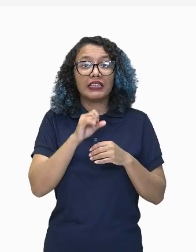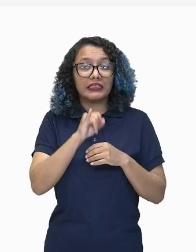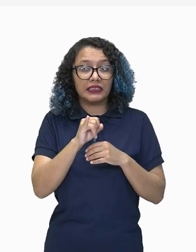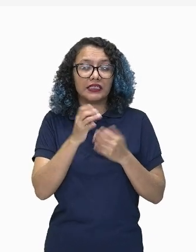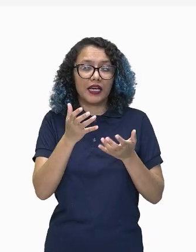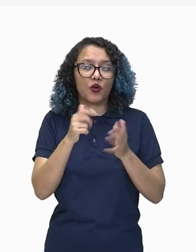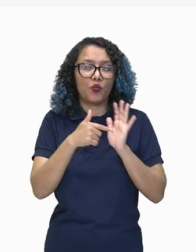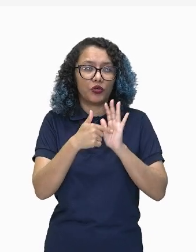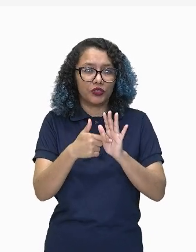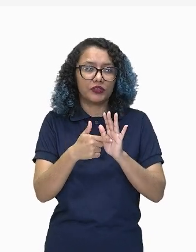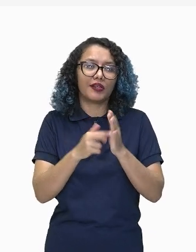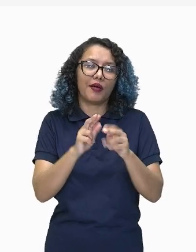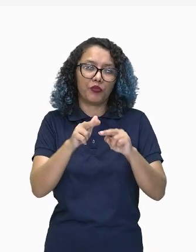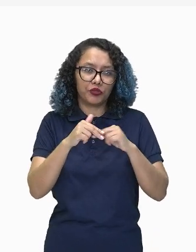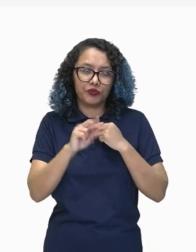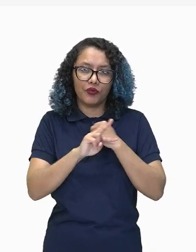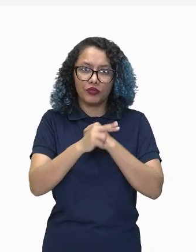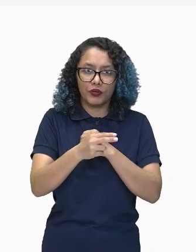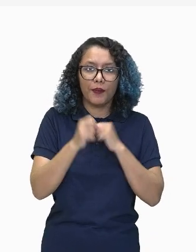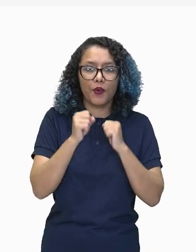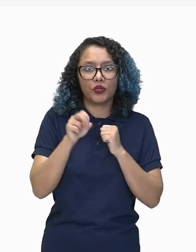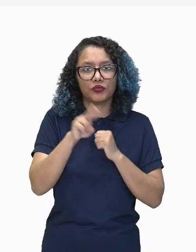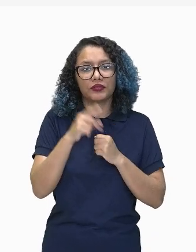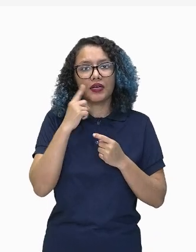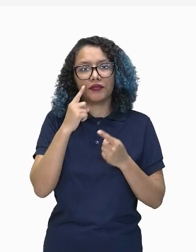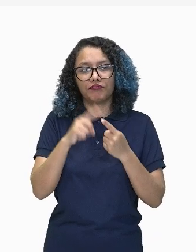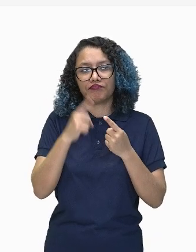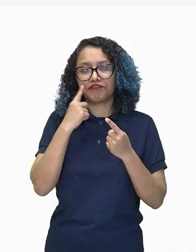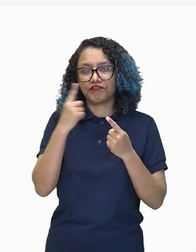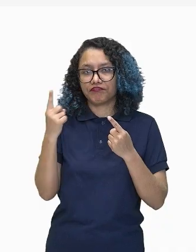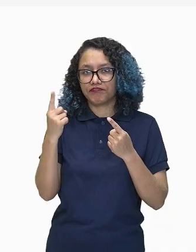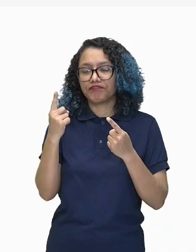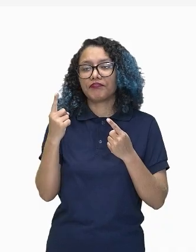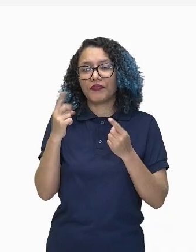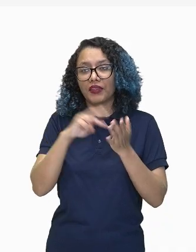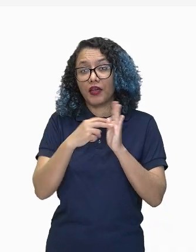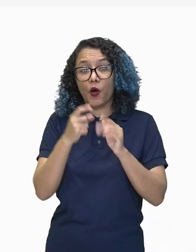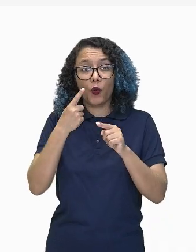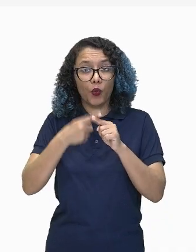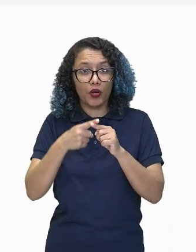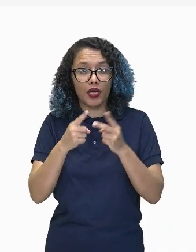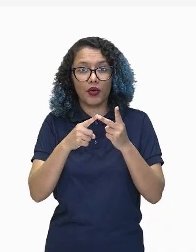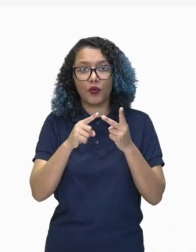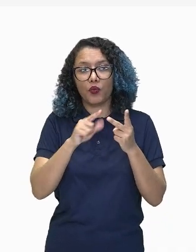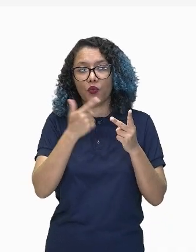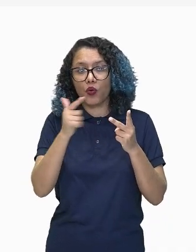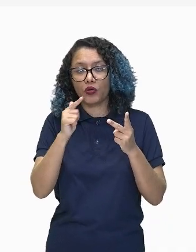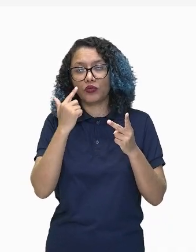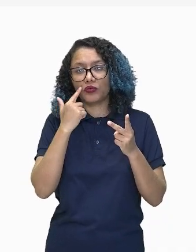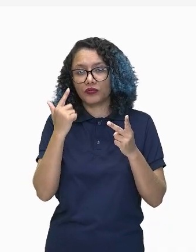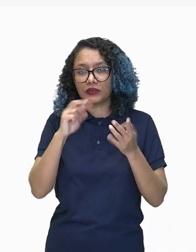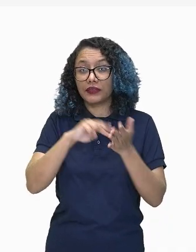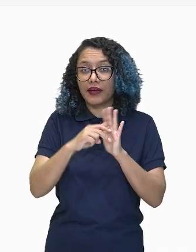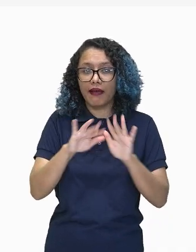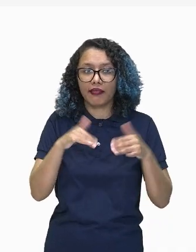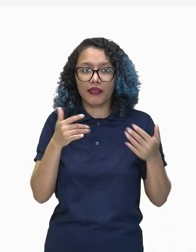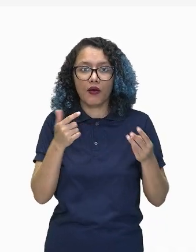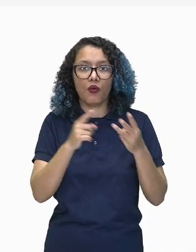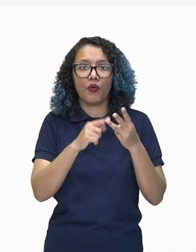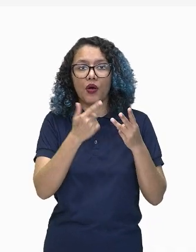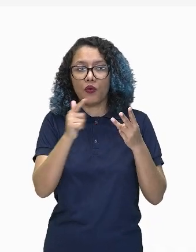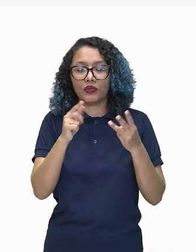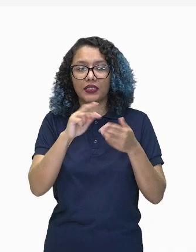mostrar causa e consequência, aí eu tenho because, que significa porque, o so, que significa então,